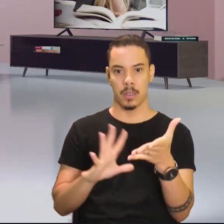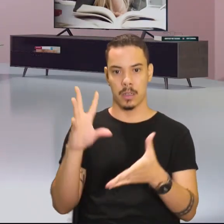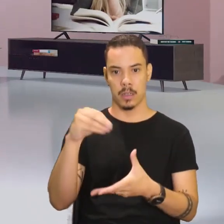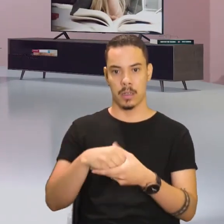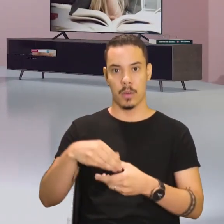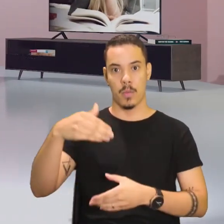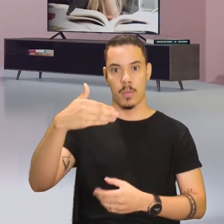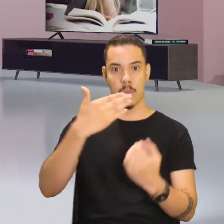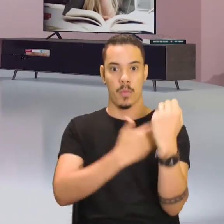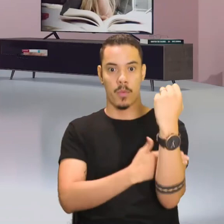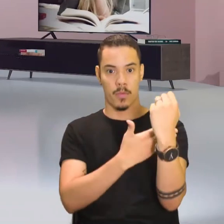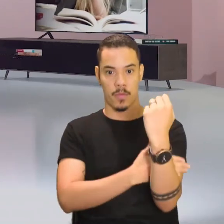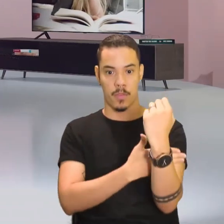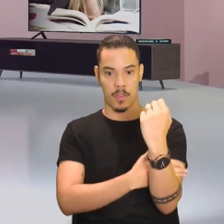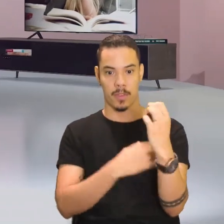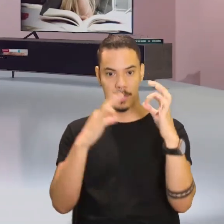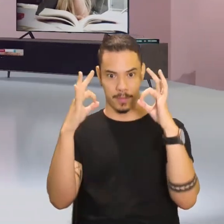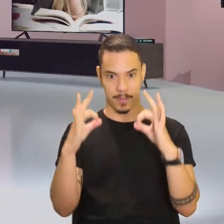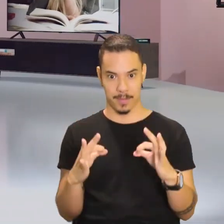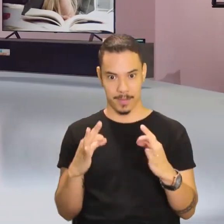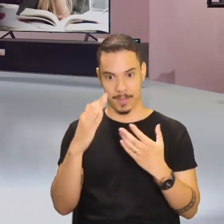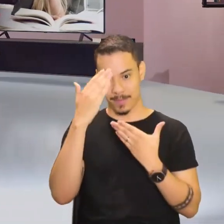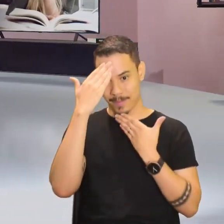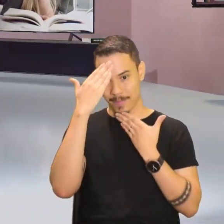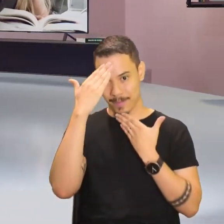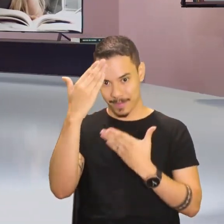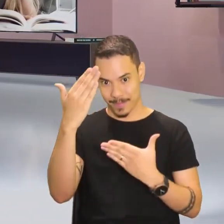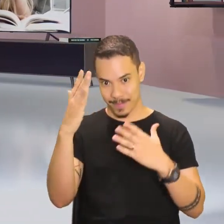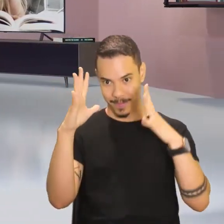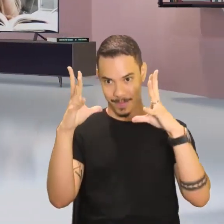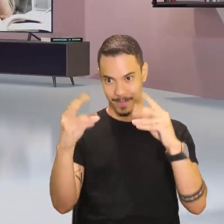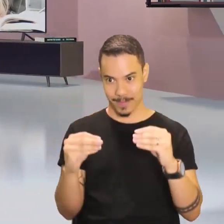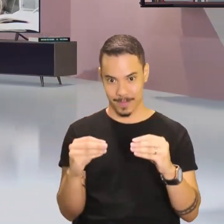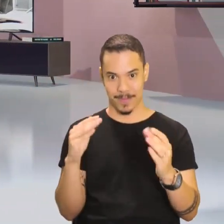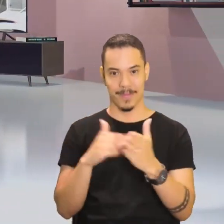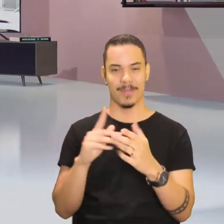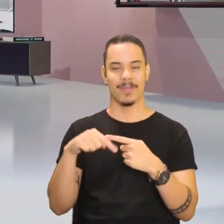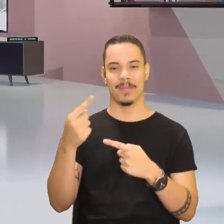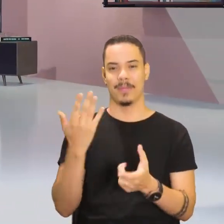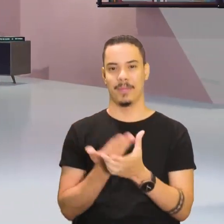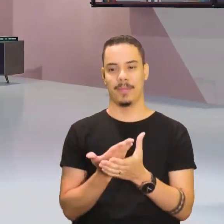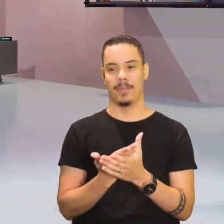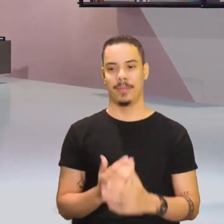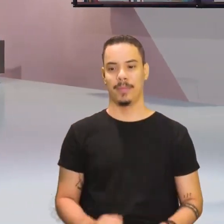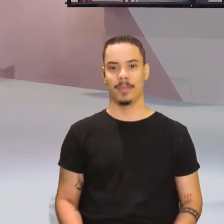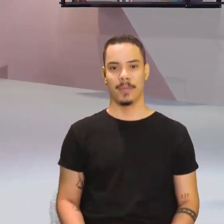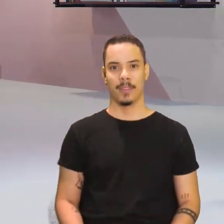portfólio. Tá certinho? Então, muito obrigada pela companhia de vocês e até a próxima aula.